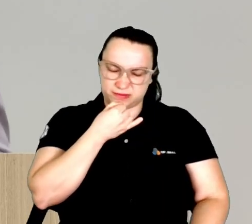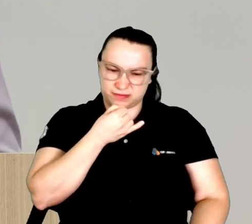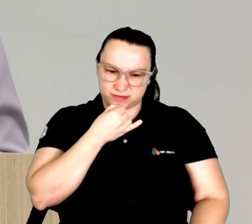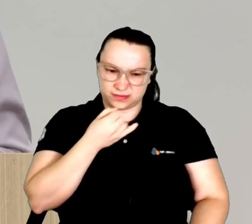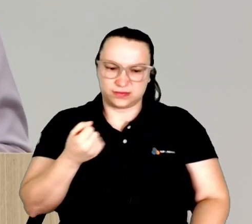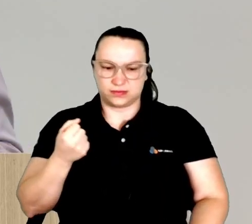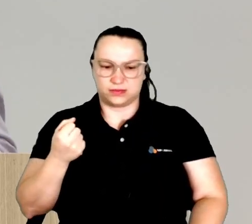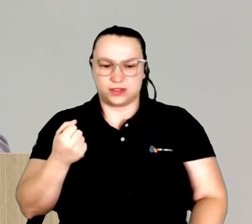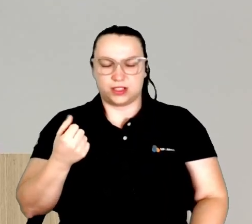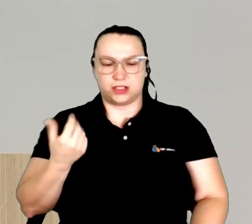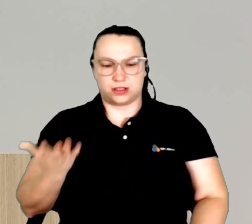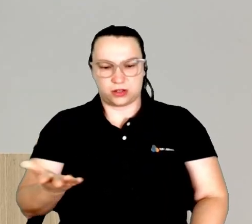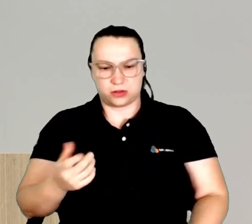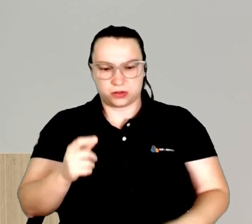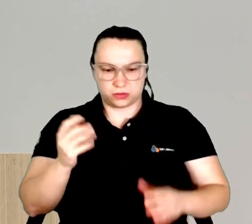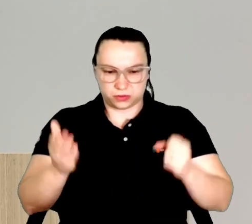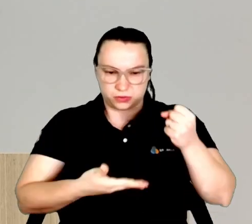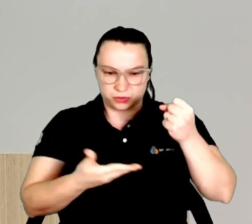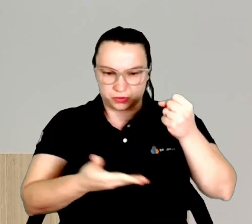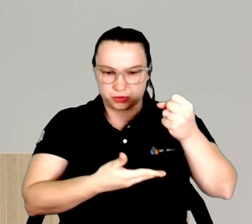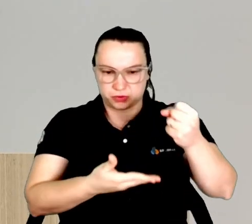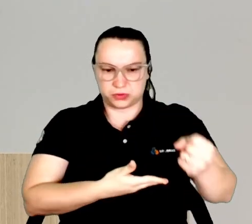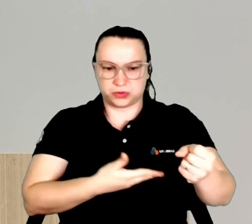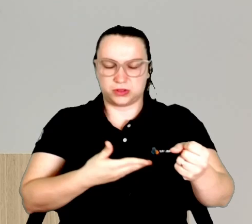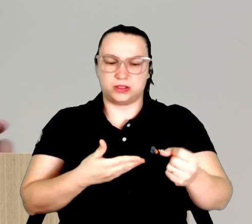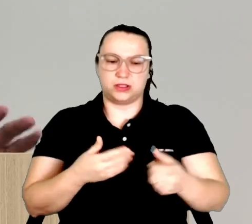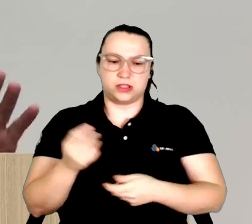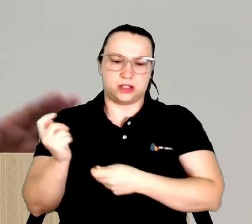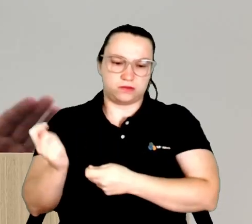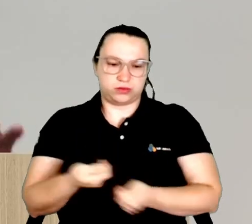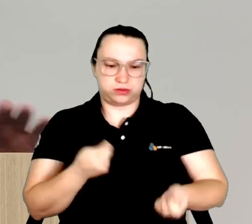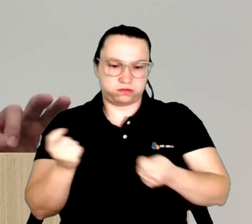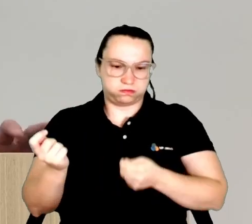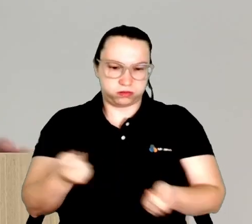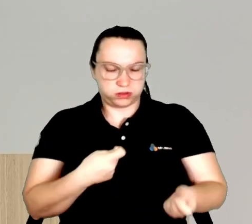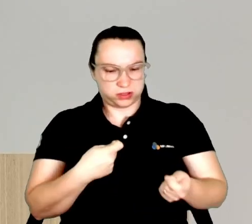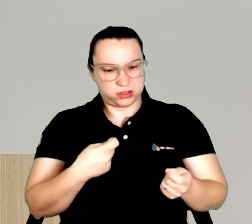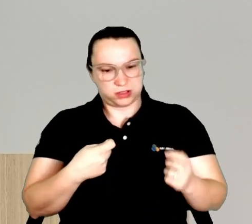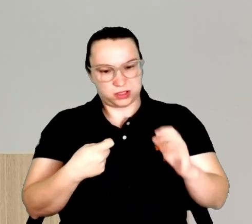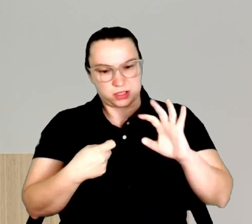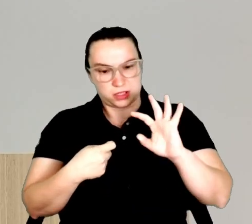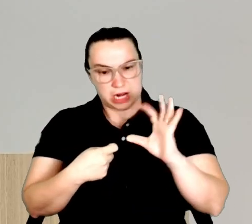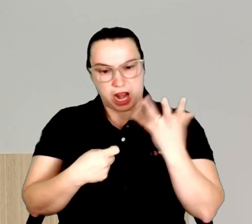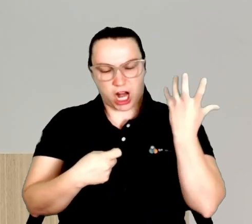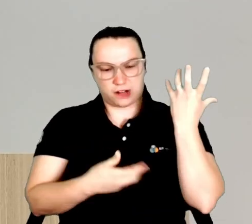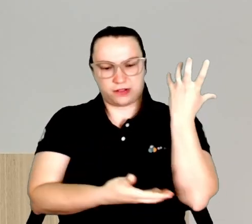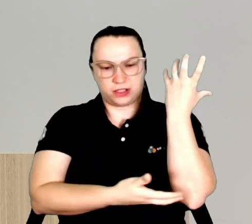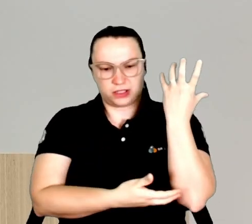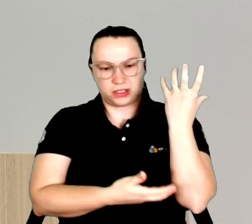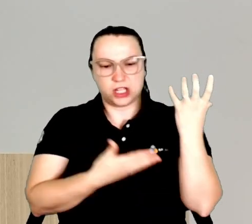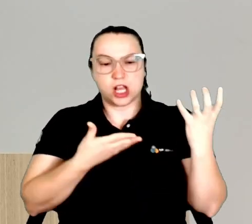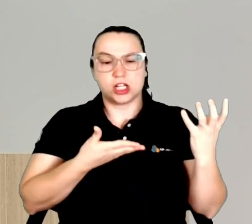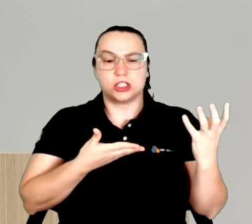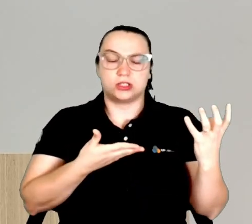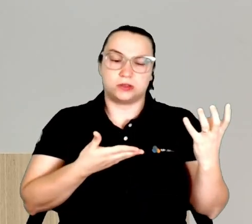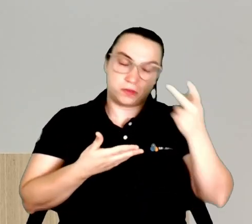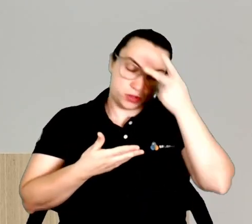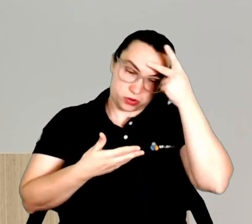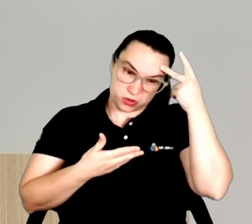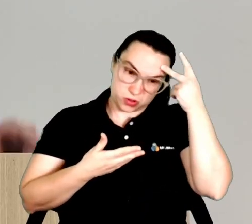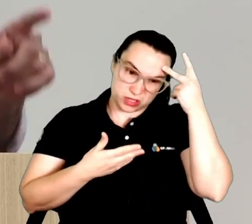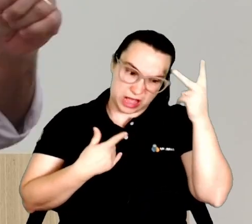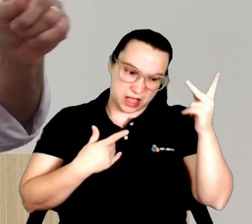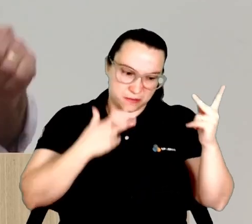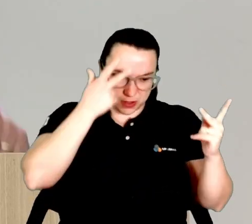um agricultor corta uma vara, um pezinho de qualquer mato, ele já é